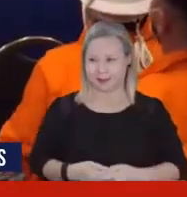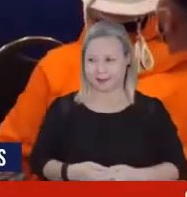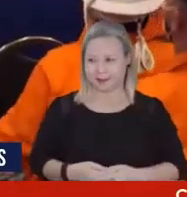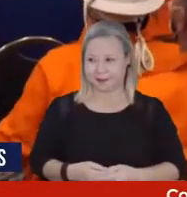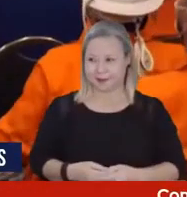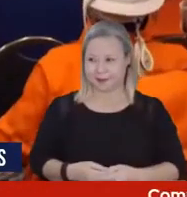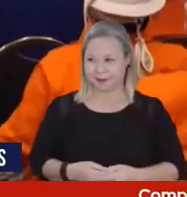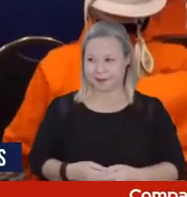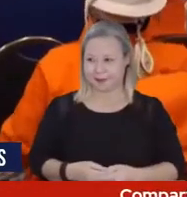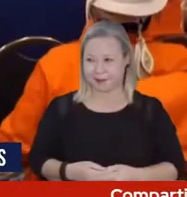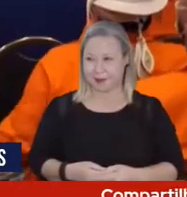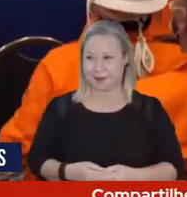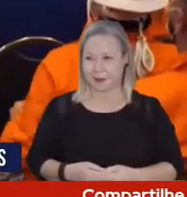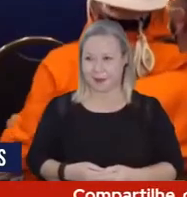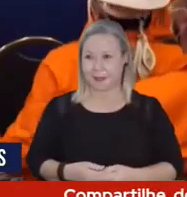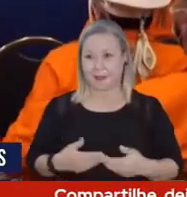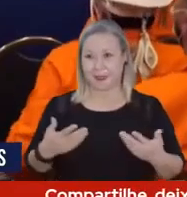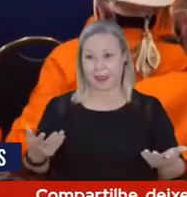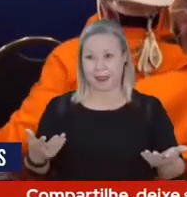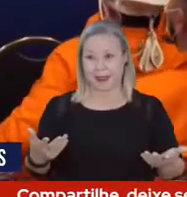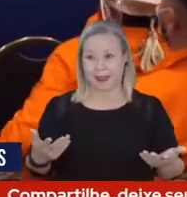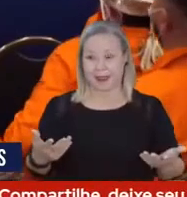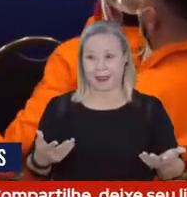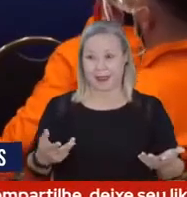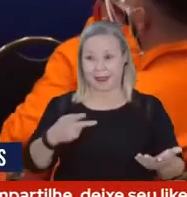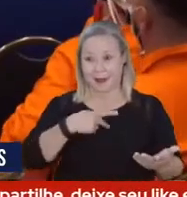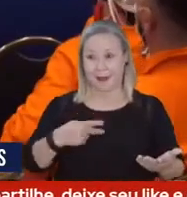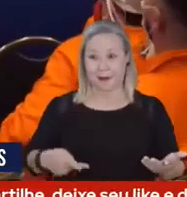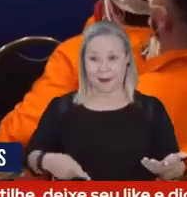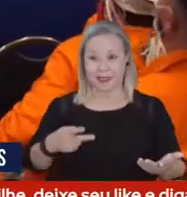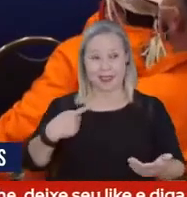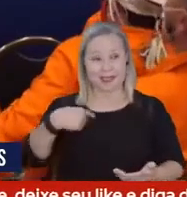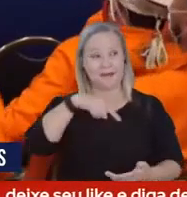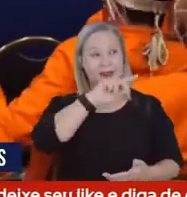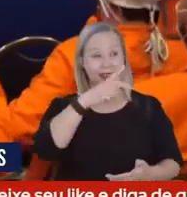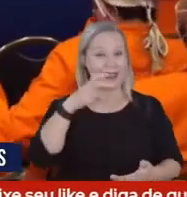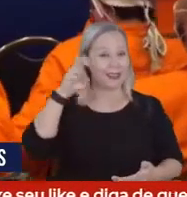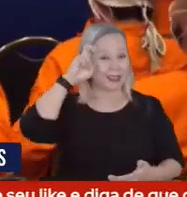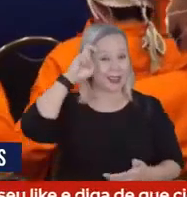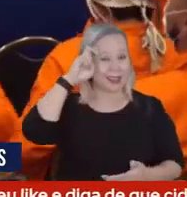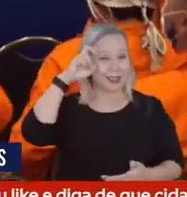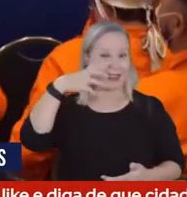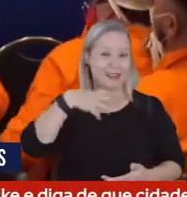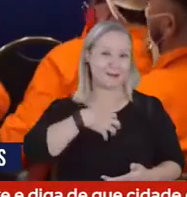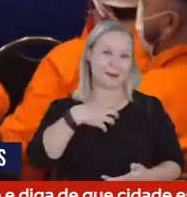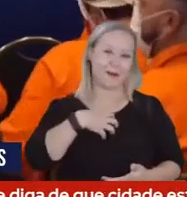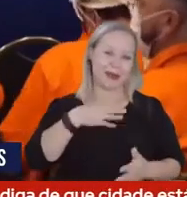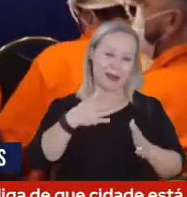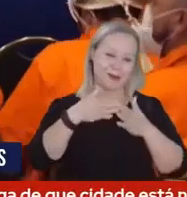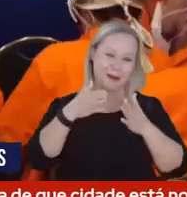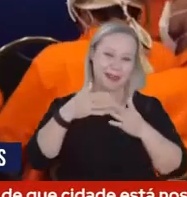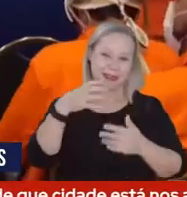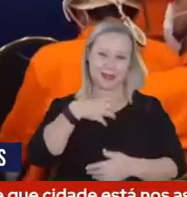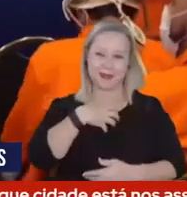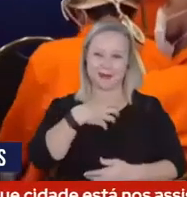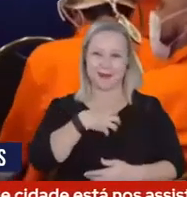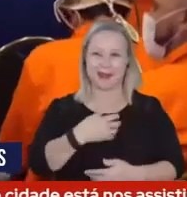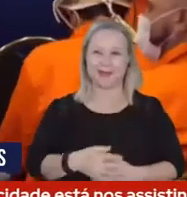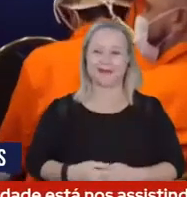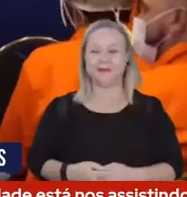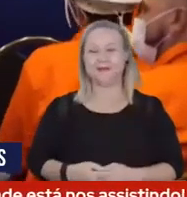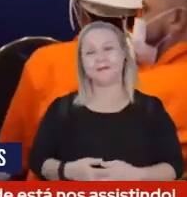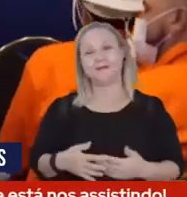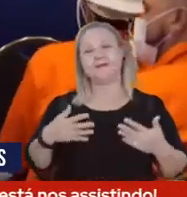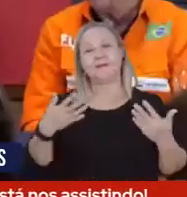aí, ó, quinta-feira o presidente vai para a Bahia. Então, a pedido dos baianos. Não, gente, nós estamos caminhando para o final